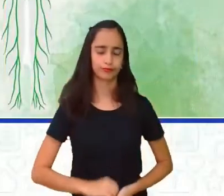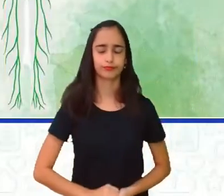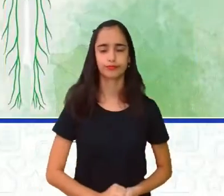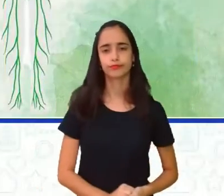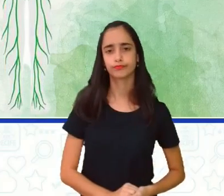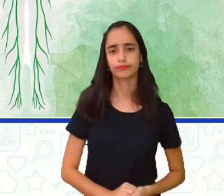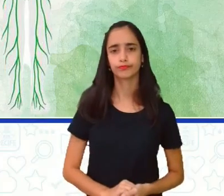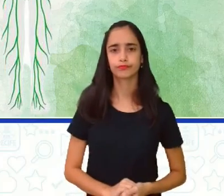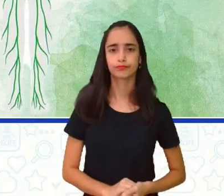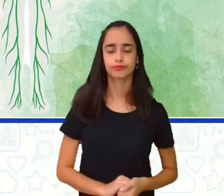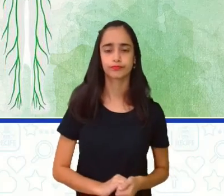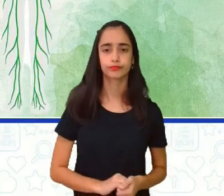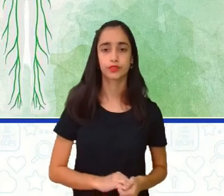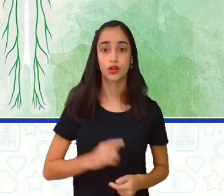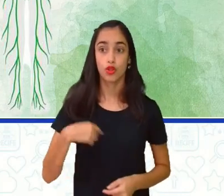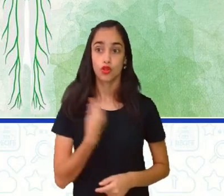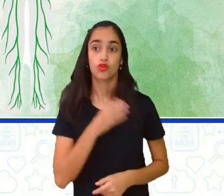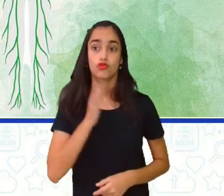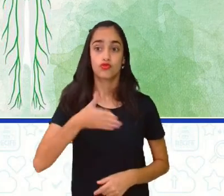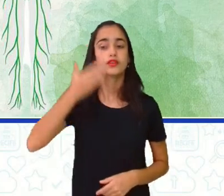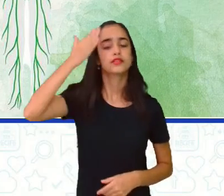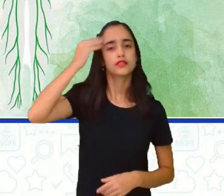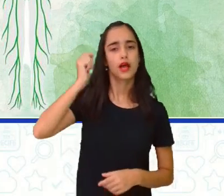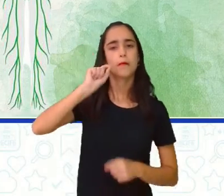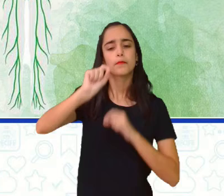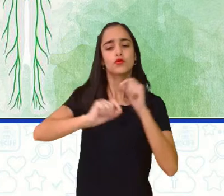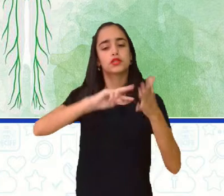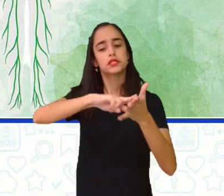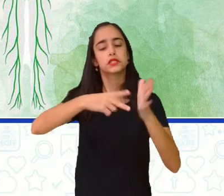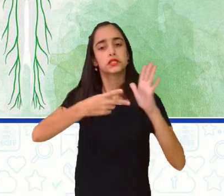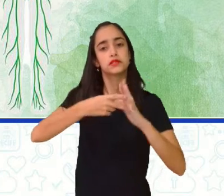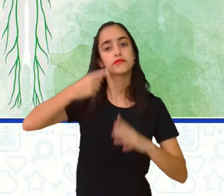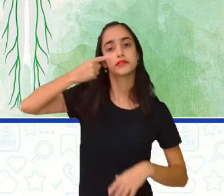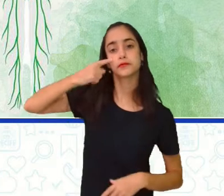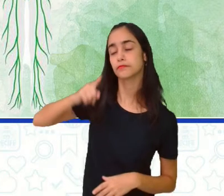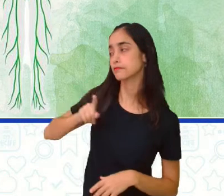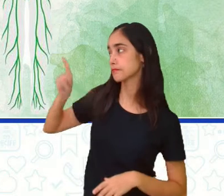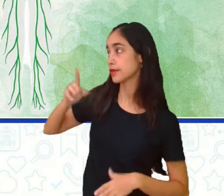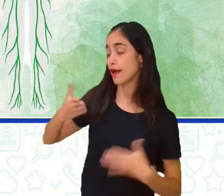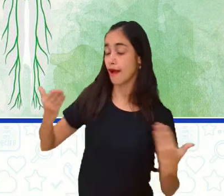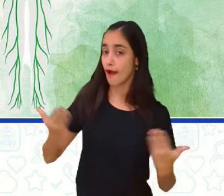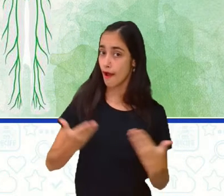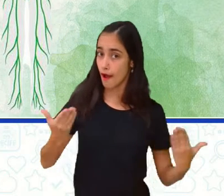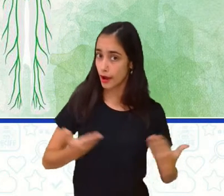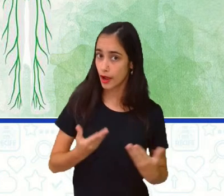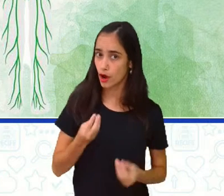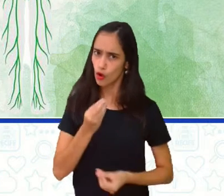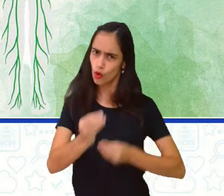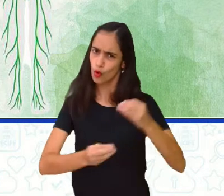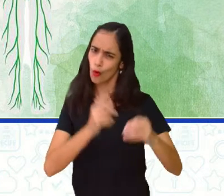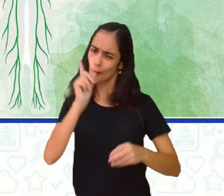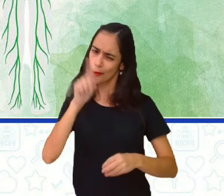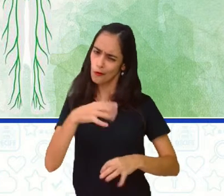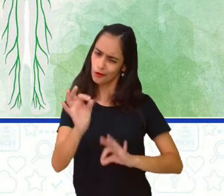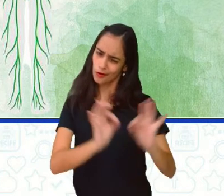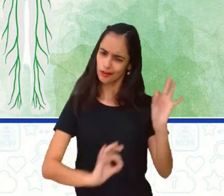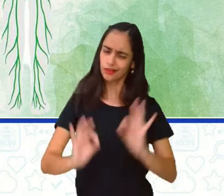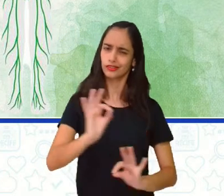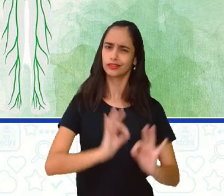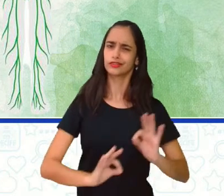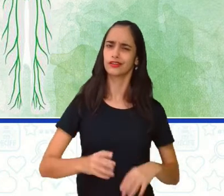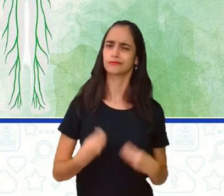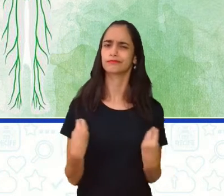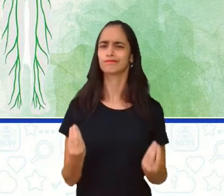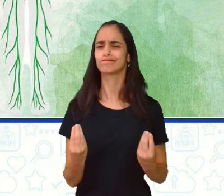gente já sabe o que é um sistema imunológico, precisamos saber o que é um sistema, de que ele é formado, não é isso? Então, o que